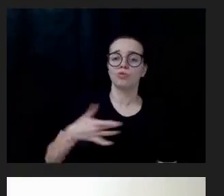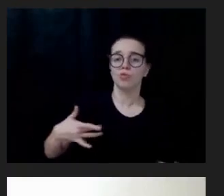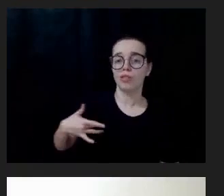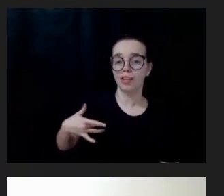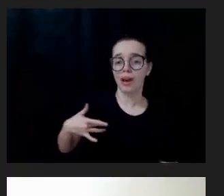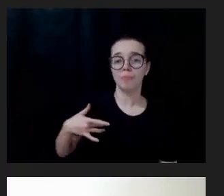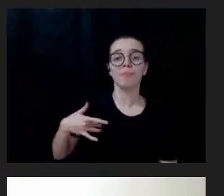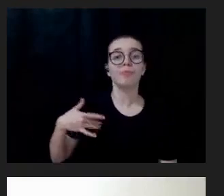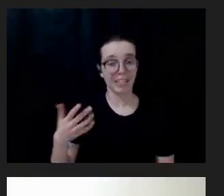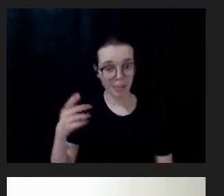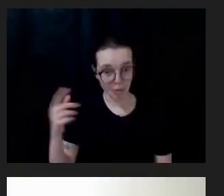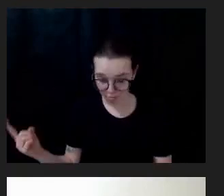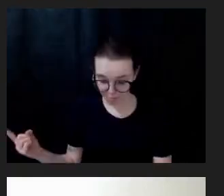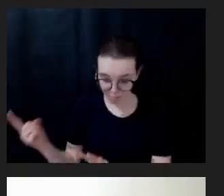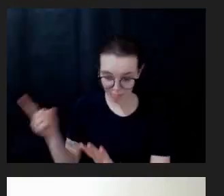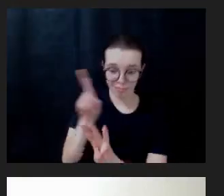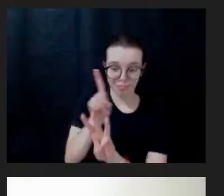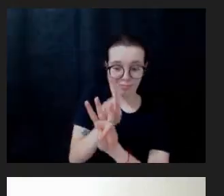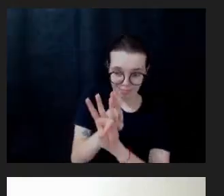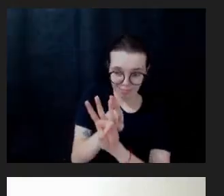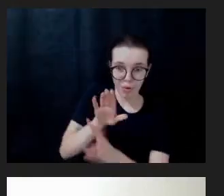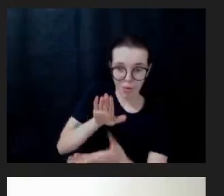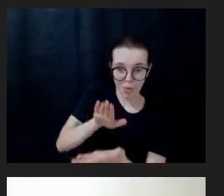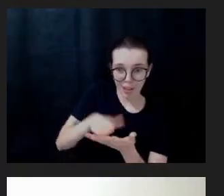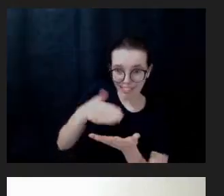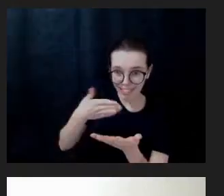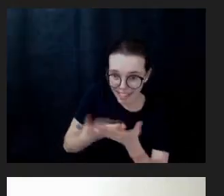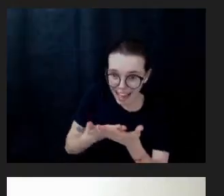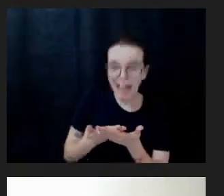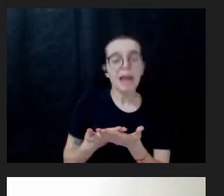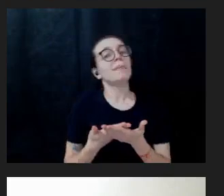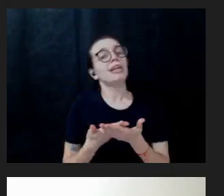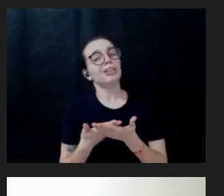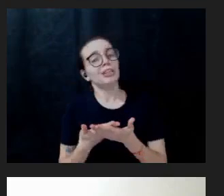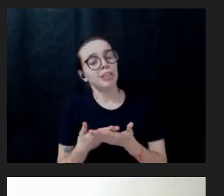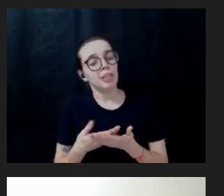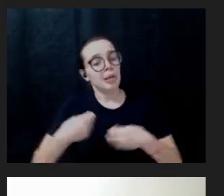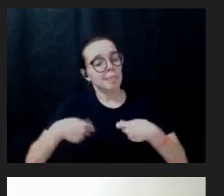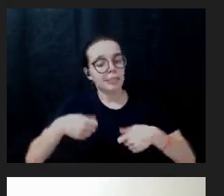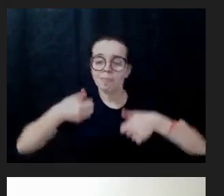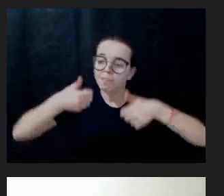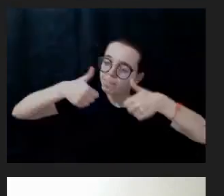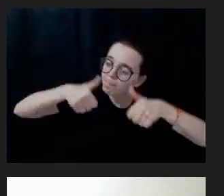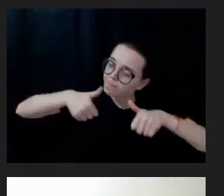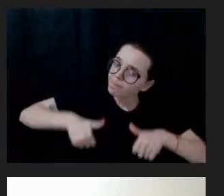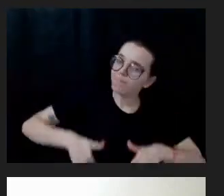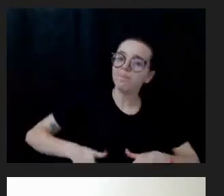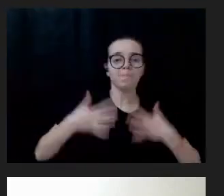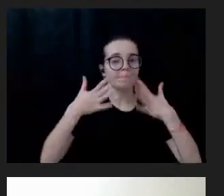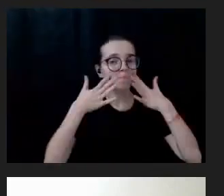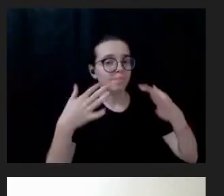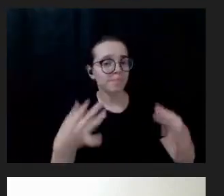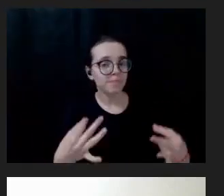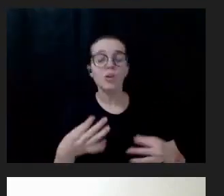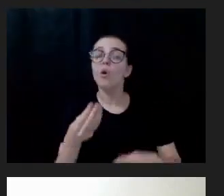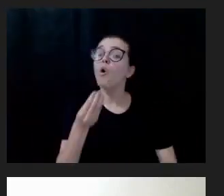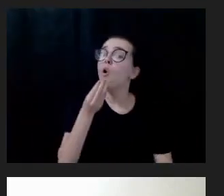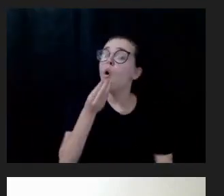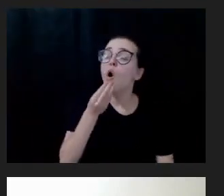bem pesada. É óbvio que a gente precisa de ter uma boa